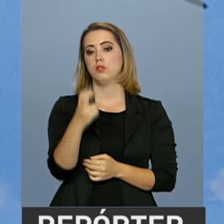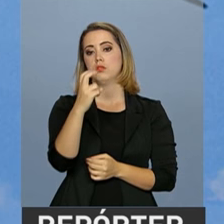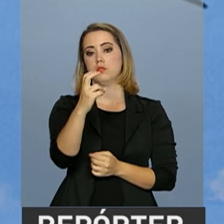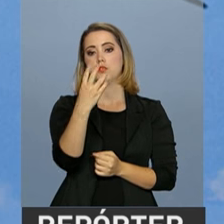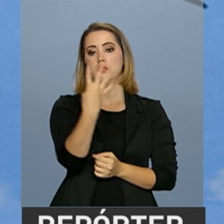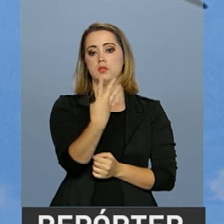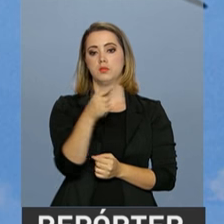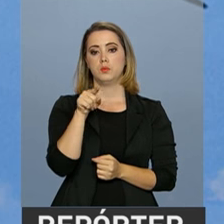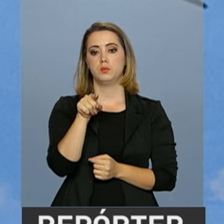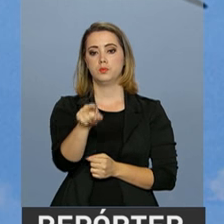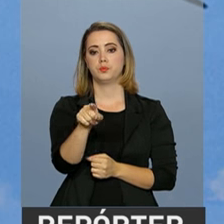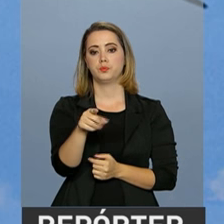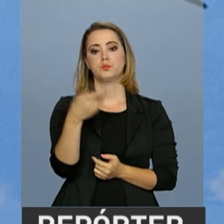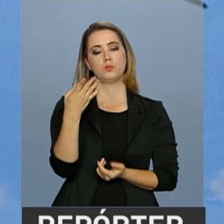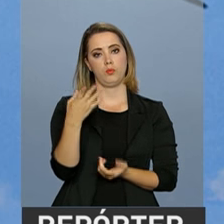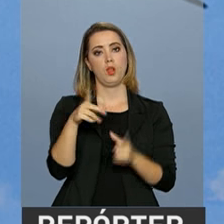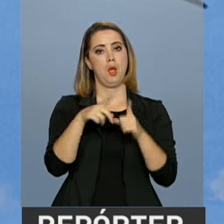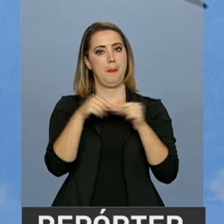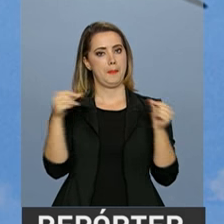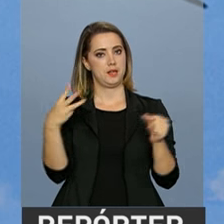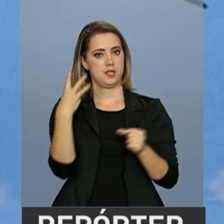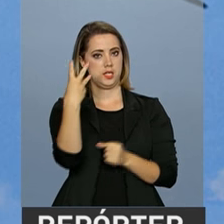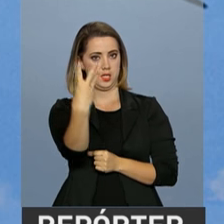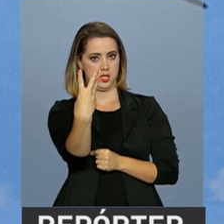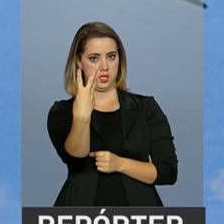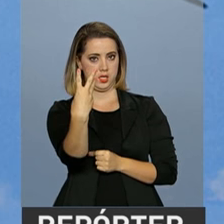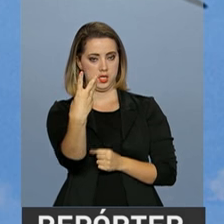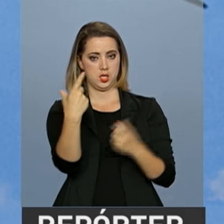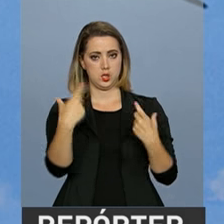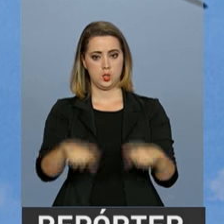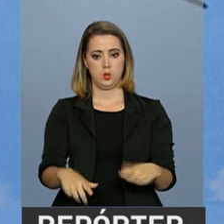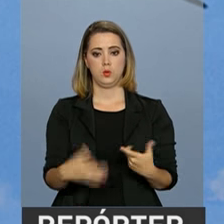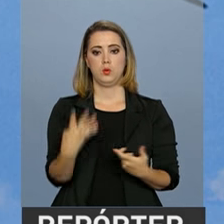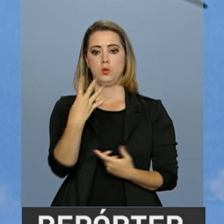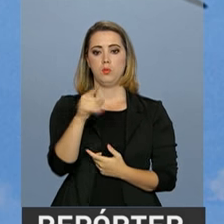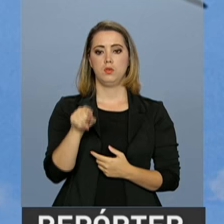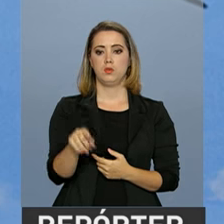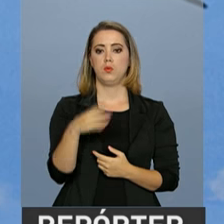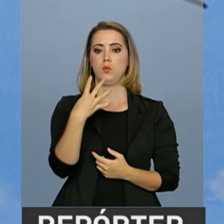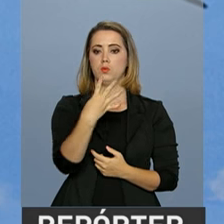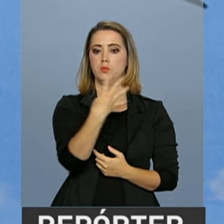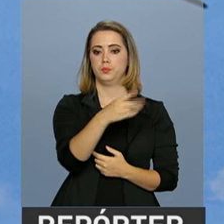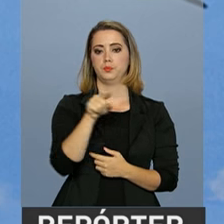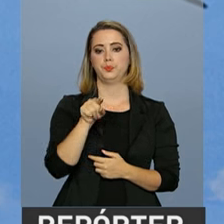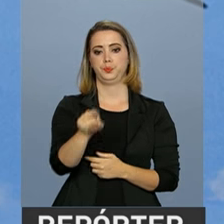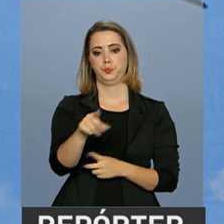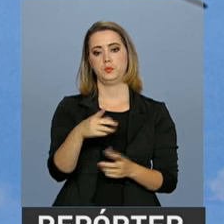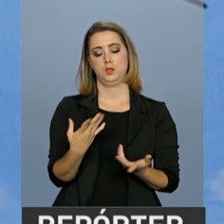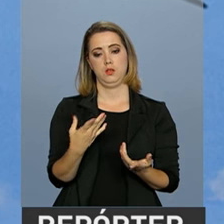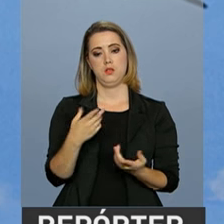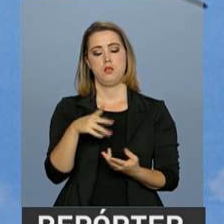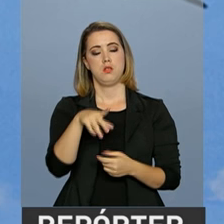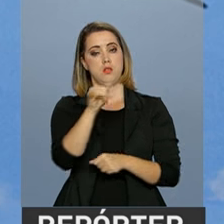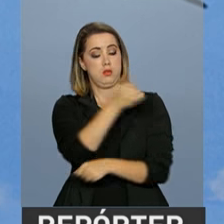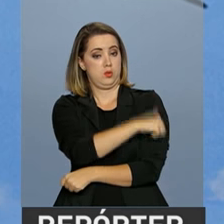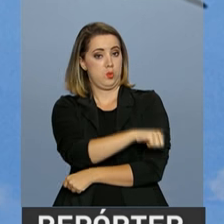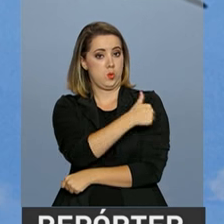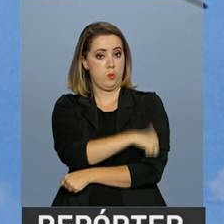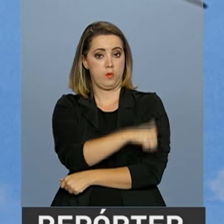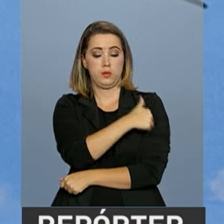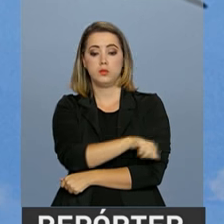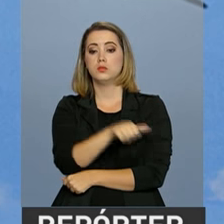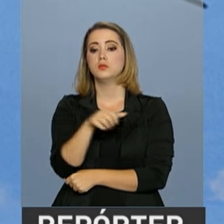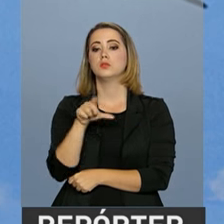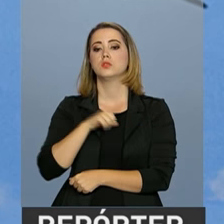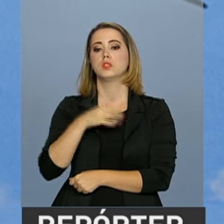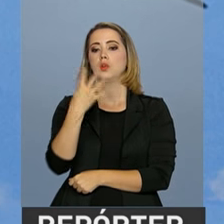4,54 pontos. Brasília ocupa a terceira colocação, com 4,44 pontos, e o Terminal Santos Dumont,